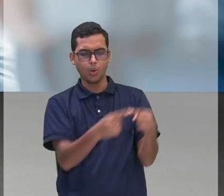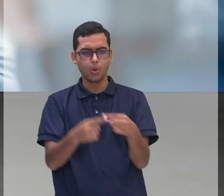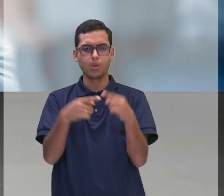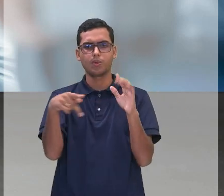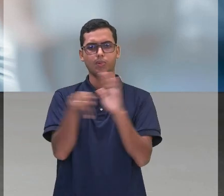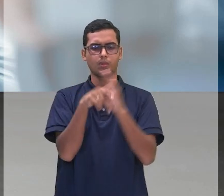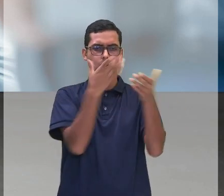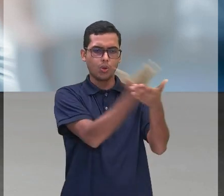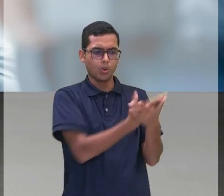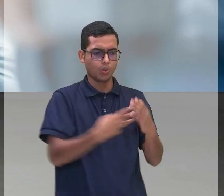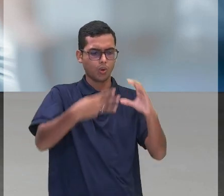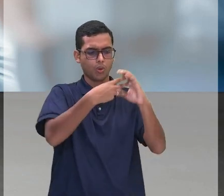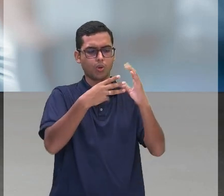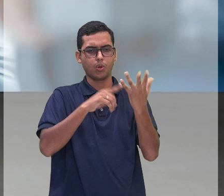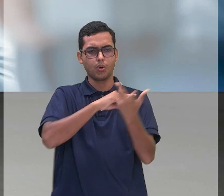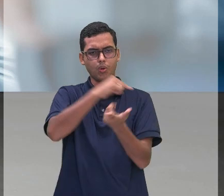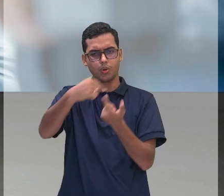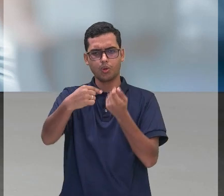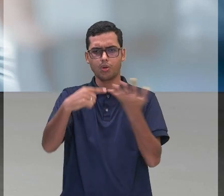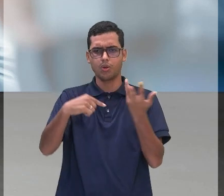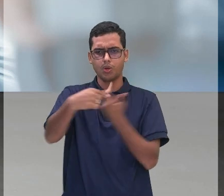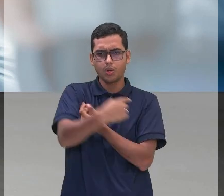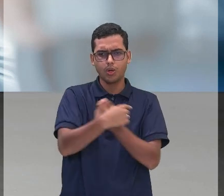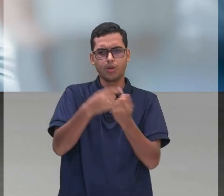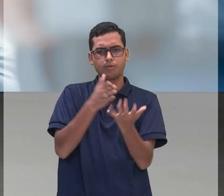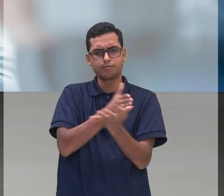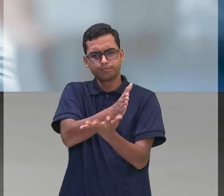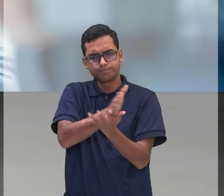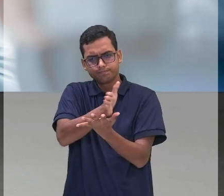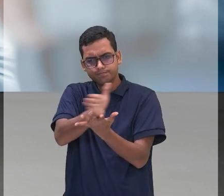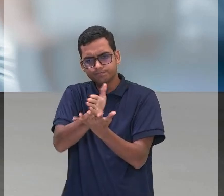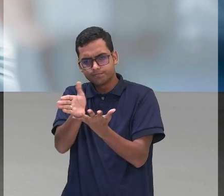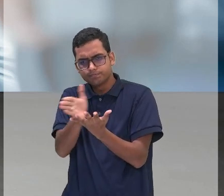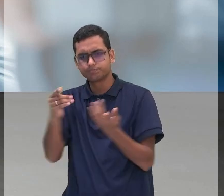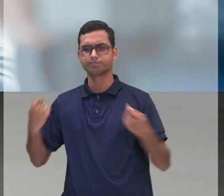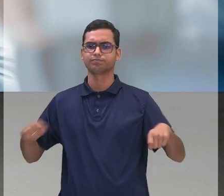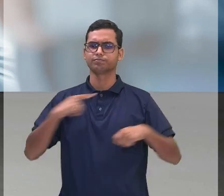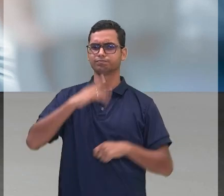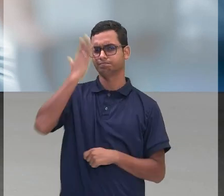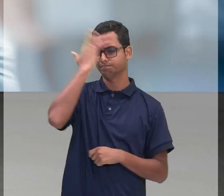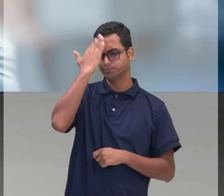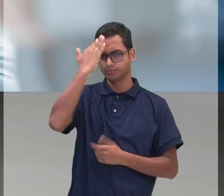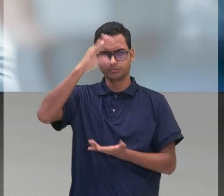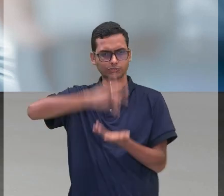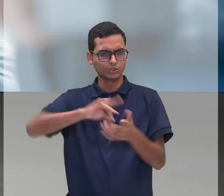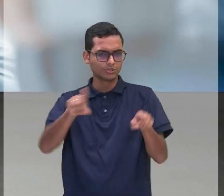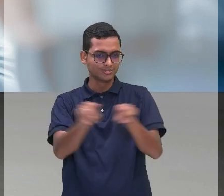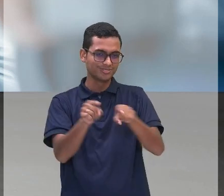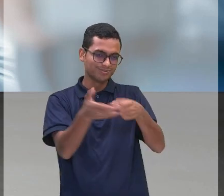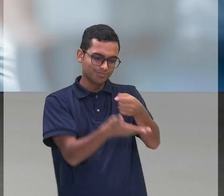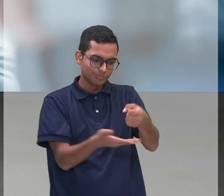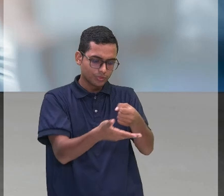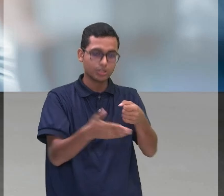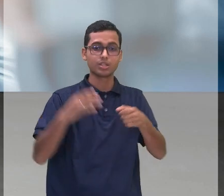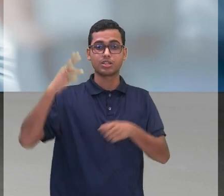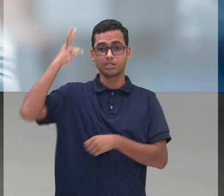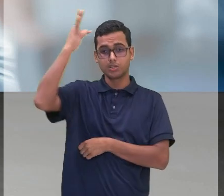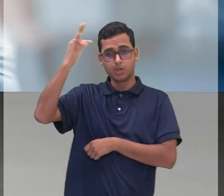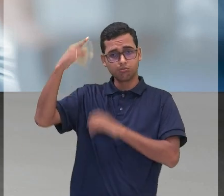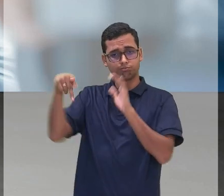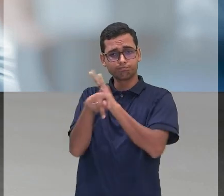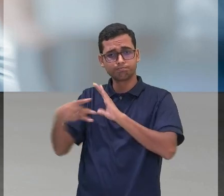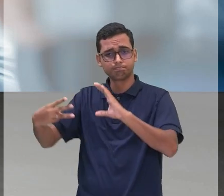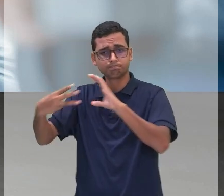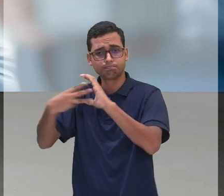com diversas áreas, mas que para isso a gente precisa ter esse conhecimento básico da teoria celular, né, diferenciar